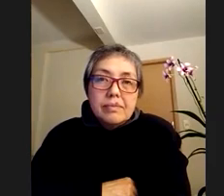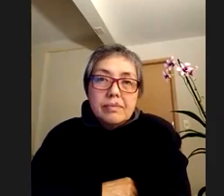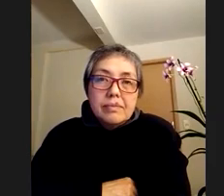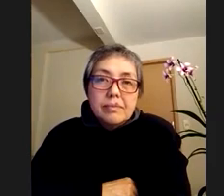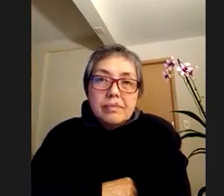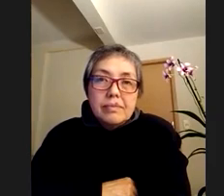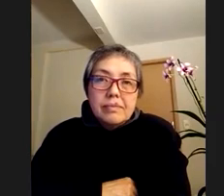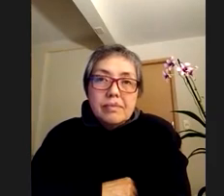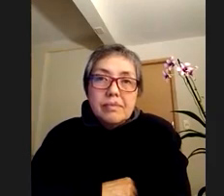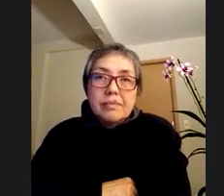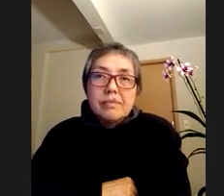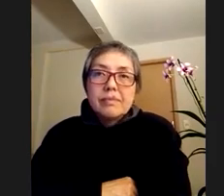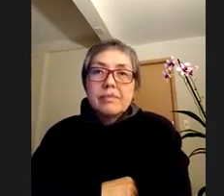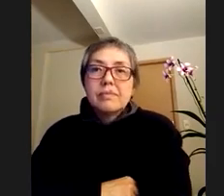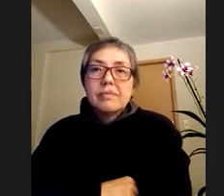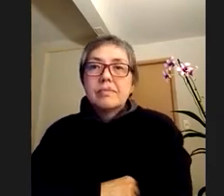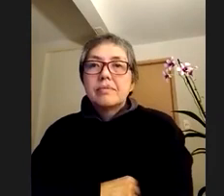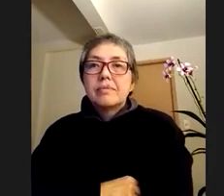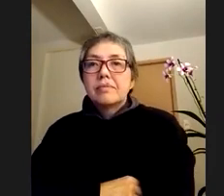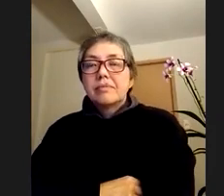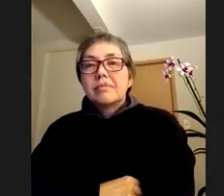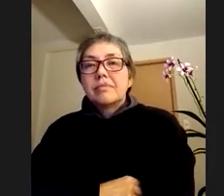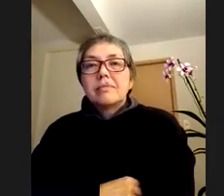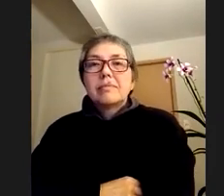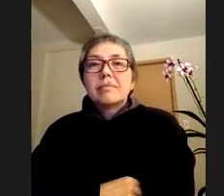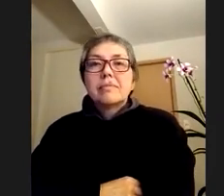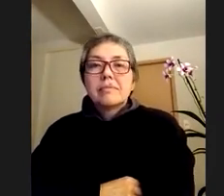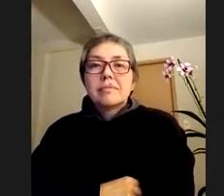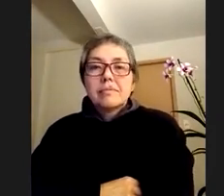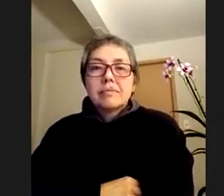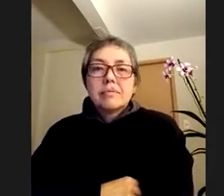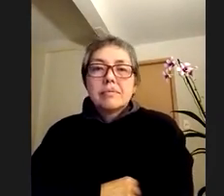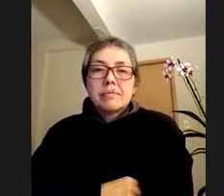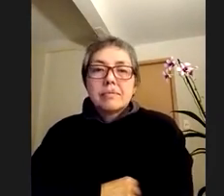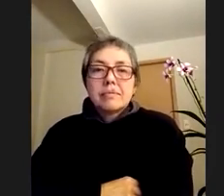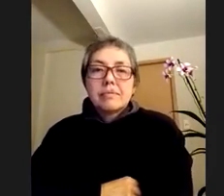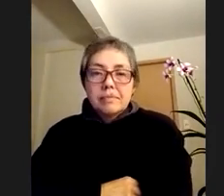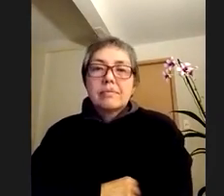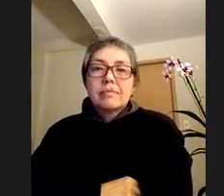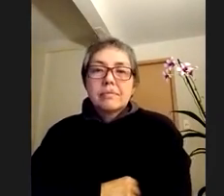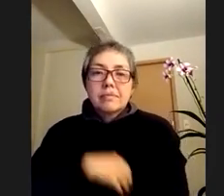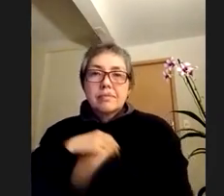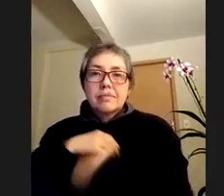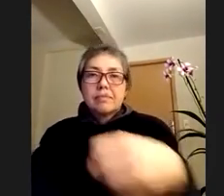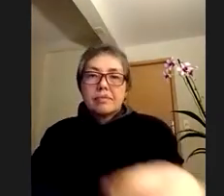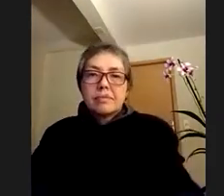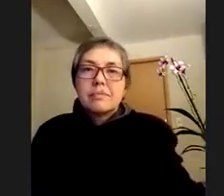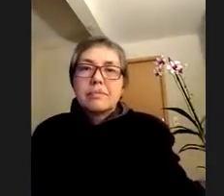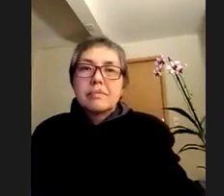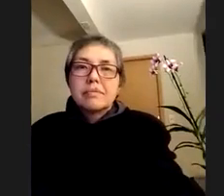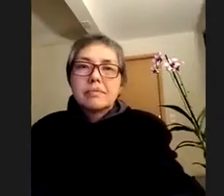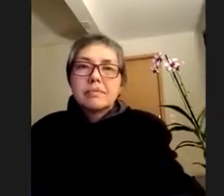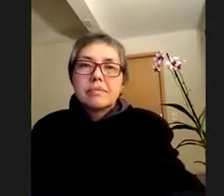sociedade que não nos mate e não nos adoeça. É um pouco esses elementos que eu trago para a gente pensar aí juntos.